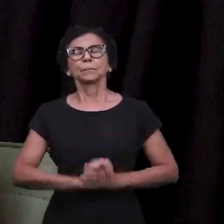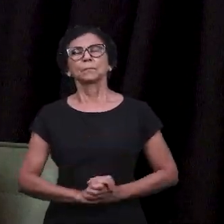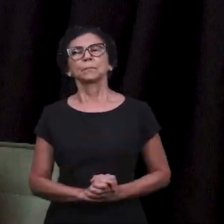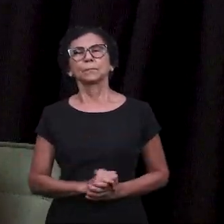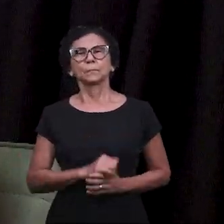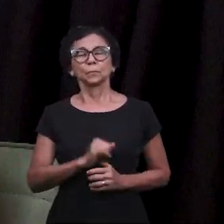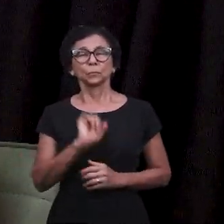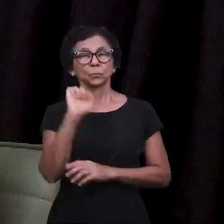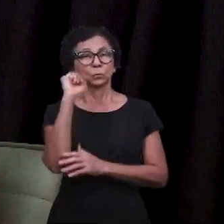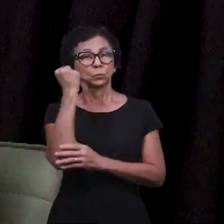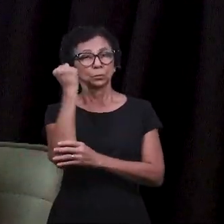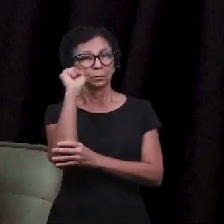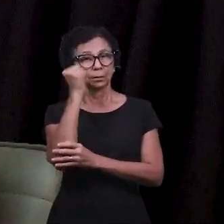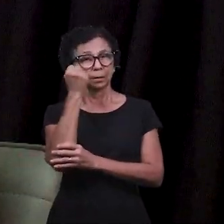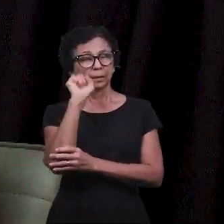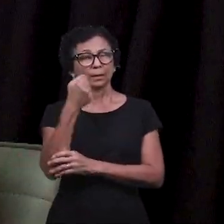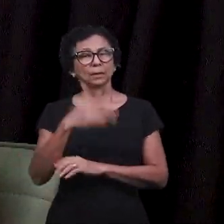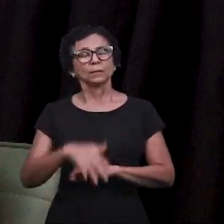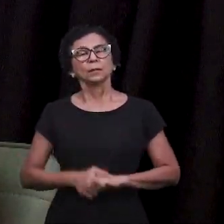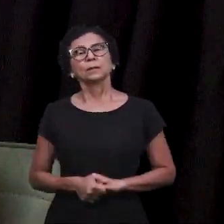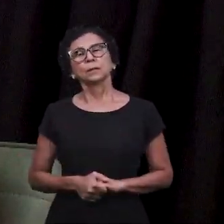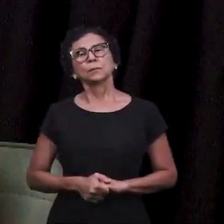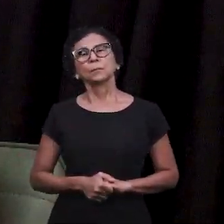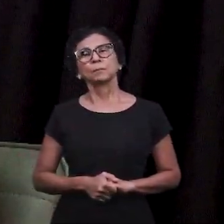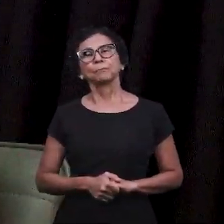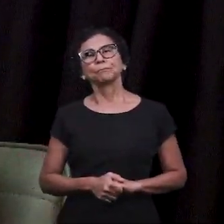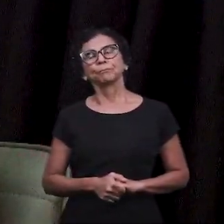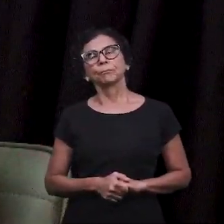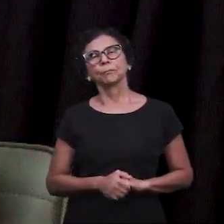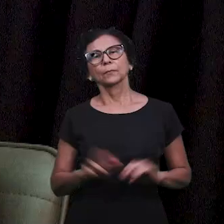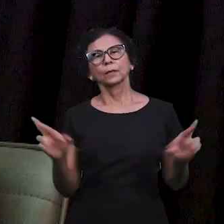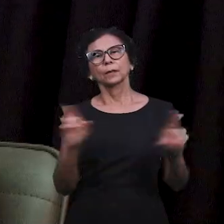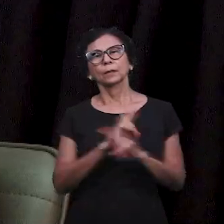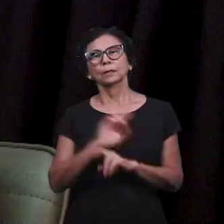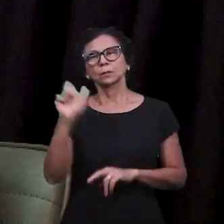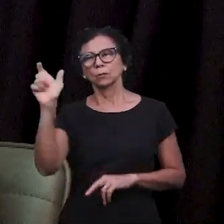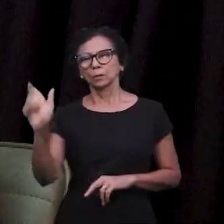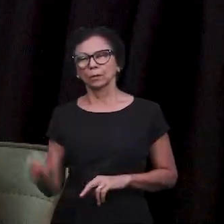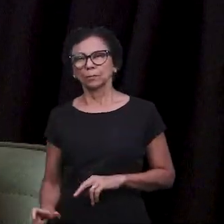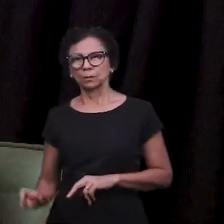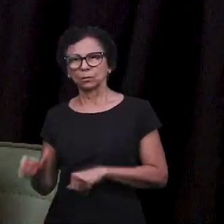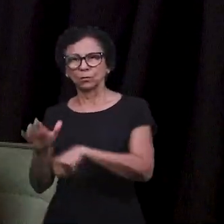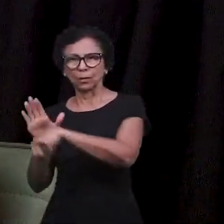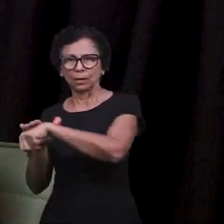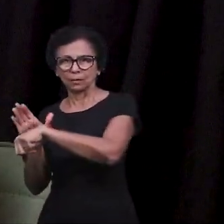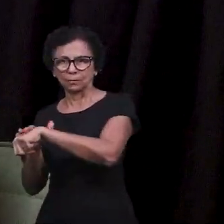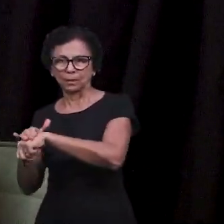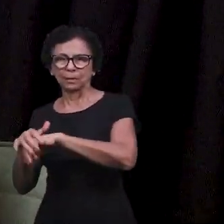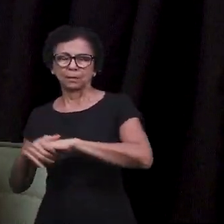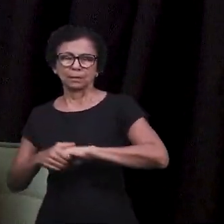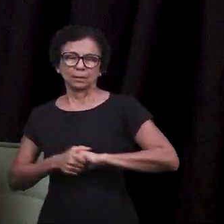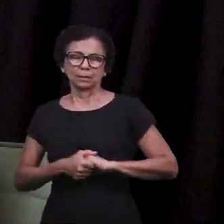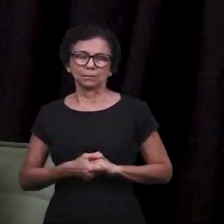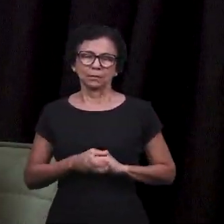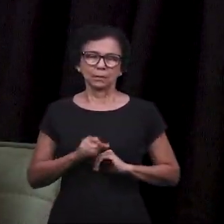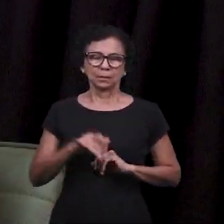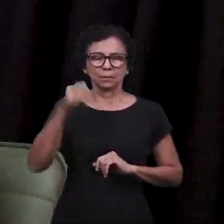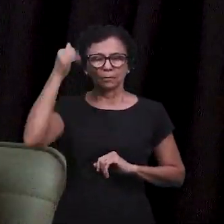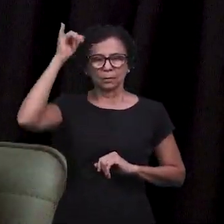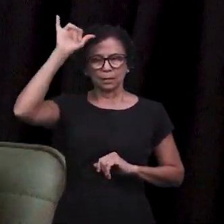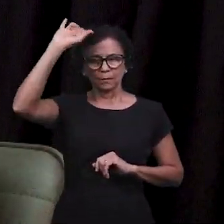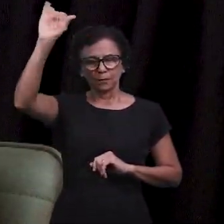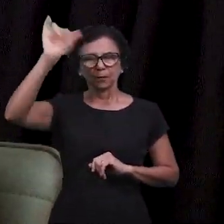pessoa física, o programa de compliance, se nós temos mecanismos de prevenção, análise de risco, prevenção, mitigação